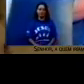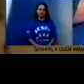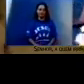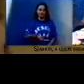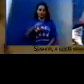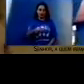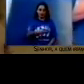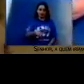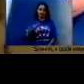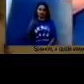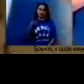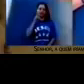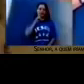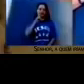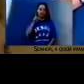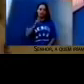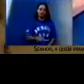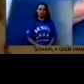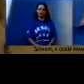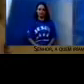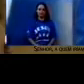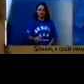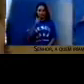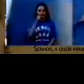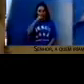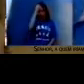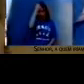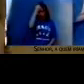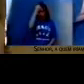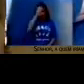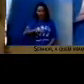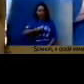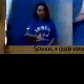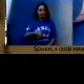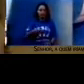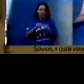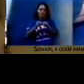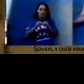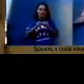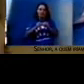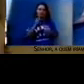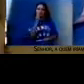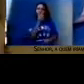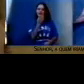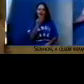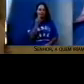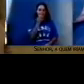E depois de 3 dias, a princesa deu um beijo na boca do sapo.